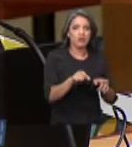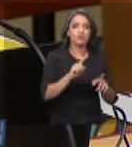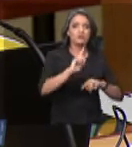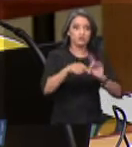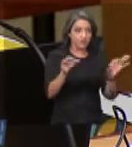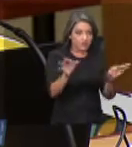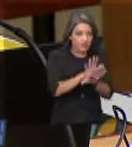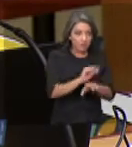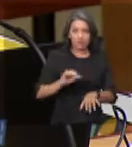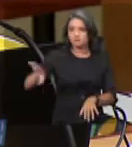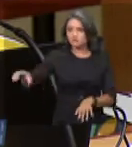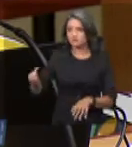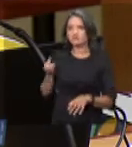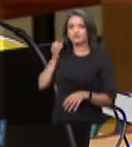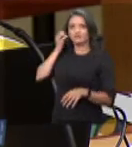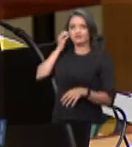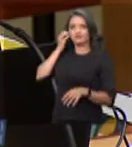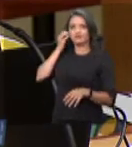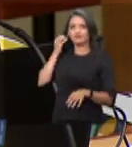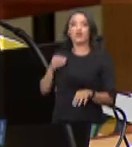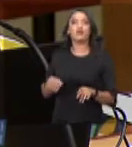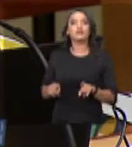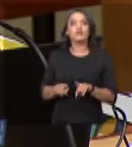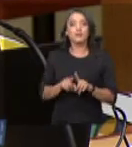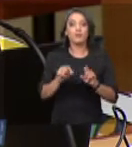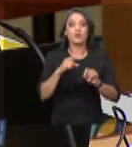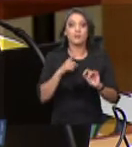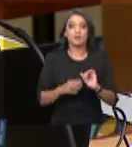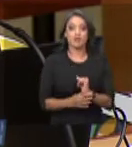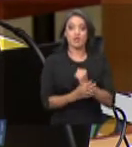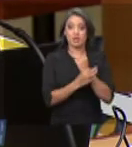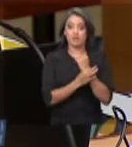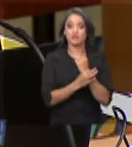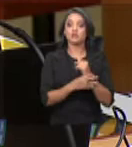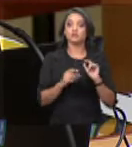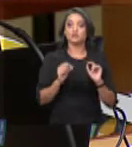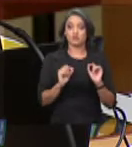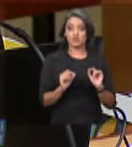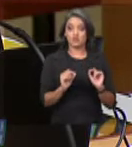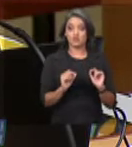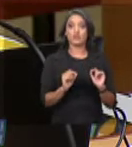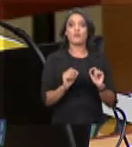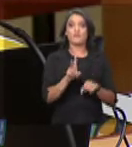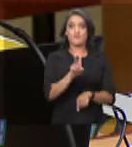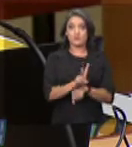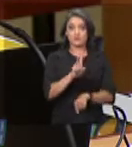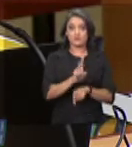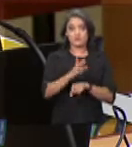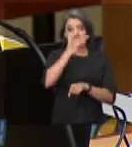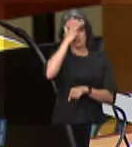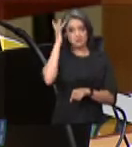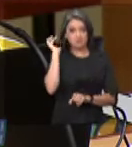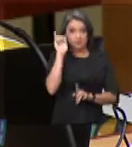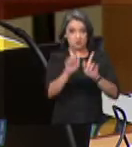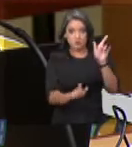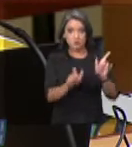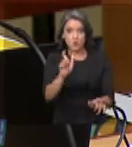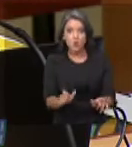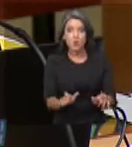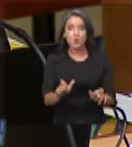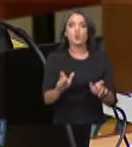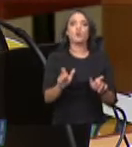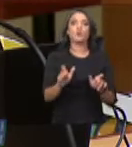seu celular da mesma maneira para garantir a necessária a segurança da eleitora do eleitor do